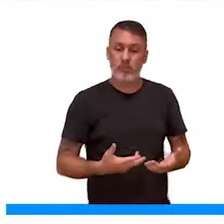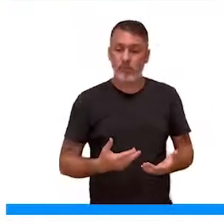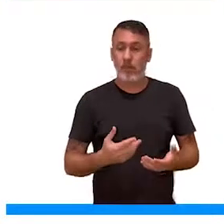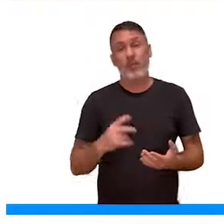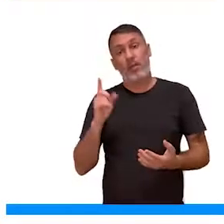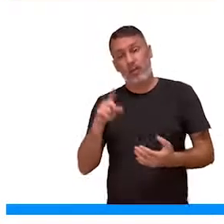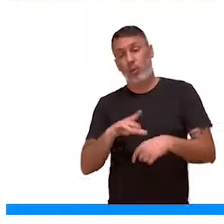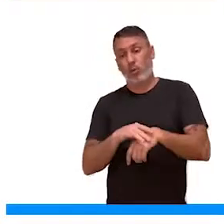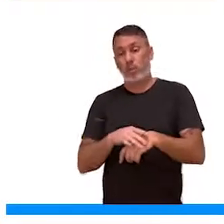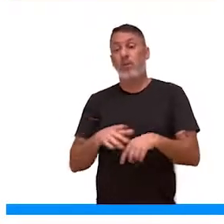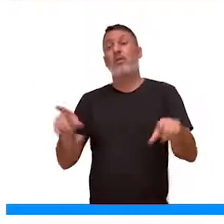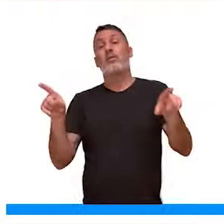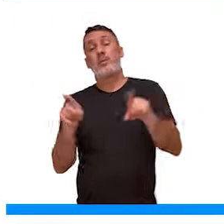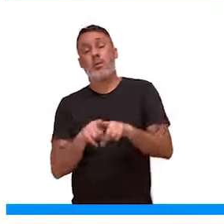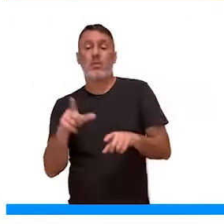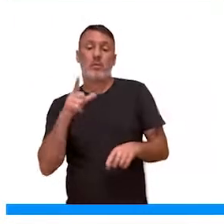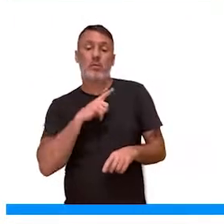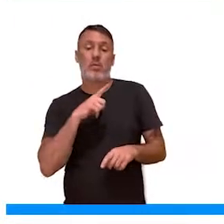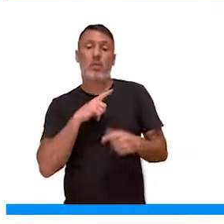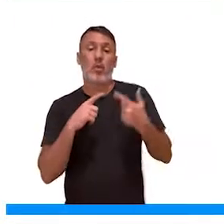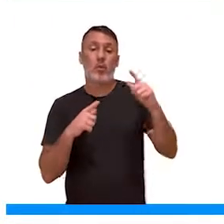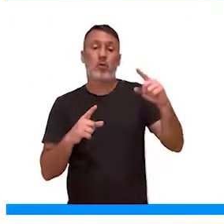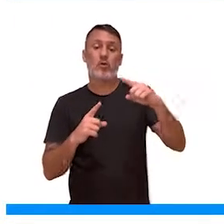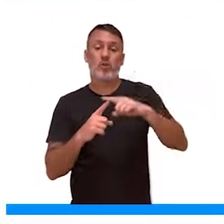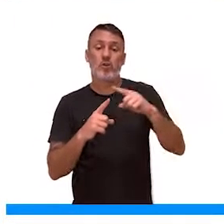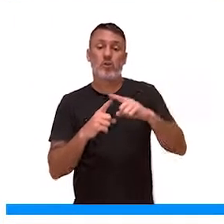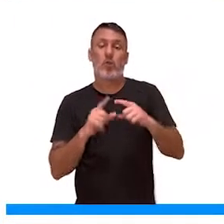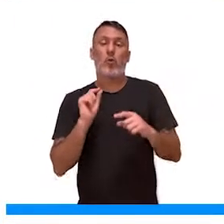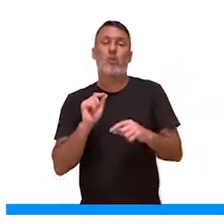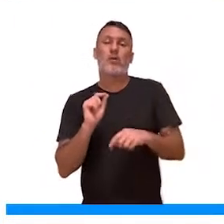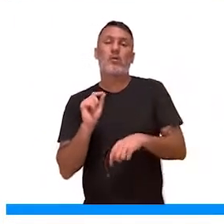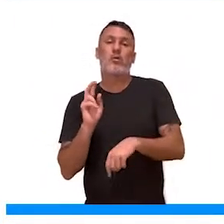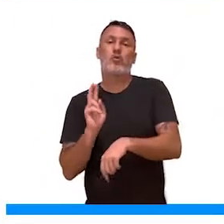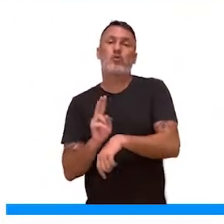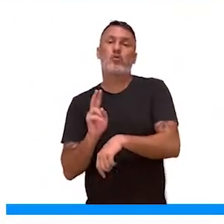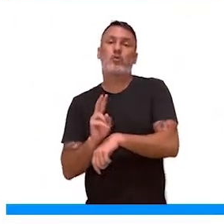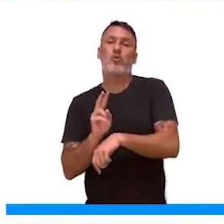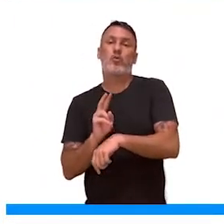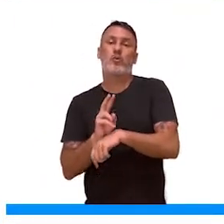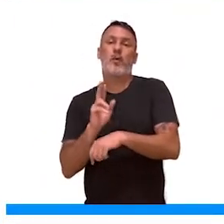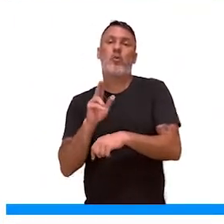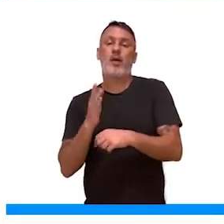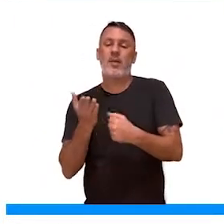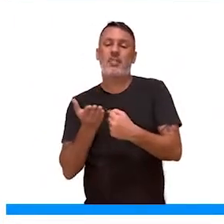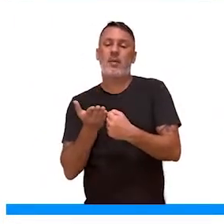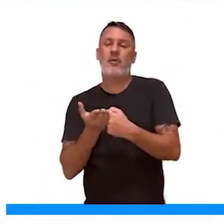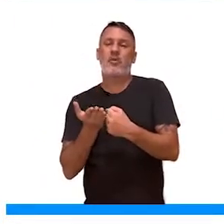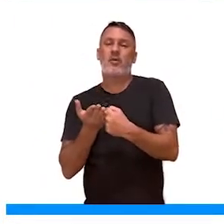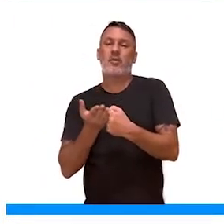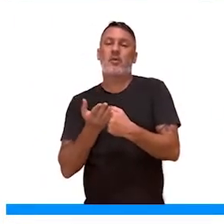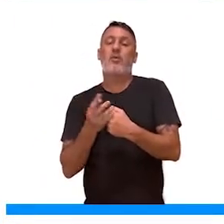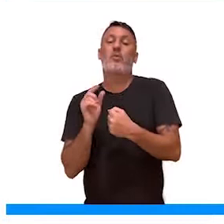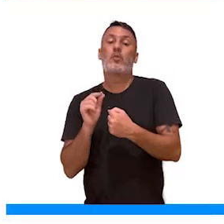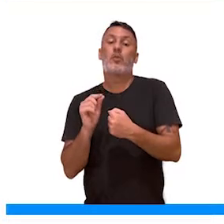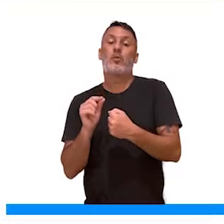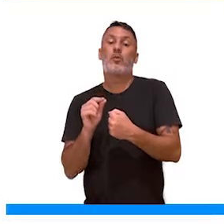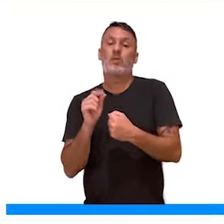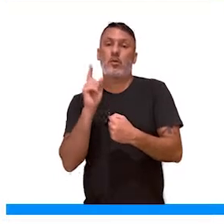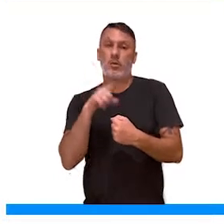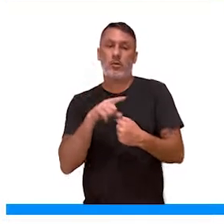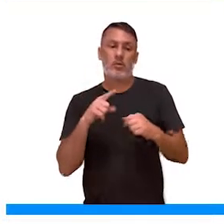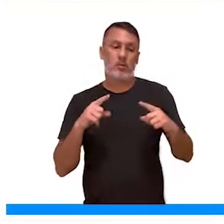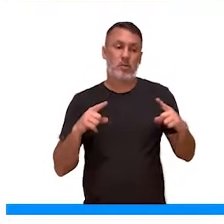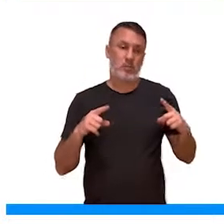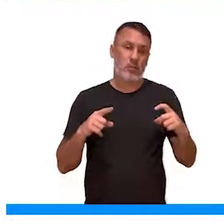que é o mosquito. E a gente pode apresentar um hospedeiro intermediário. O hospedeiro intermediário é aquele que vai